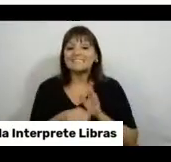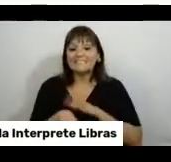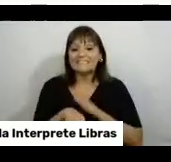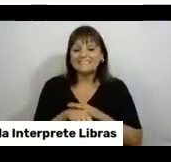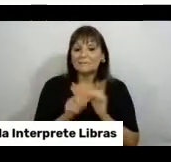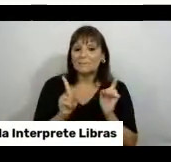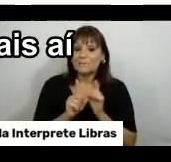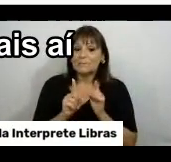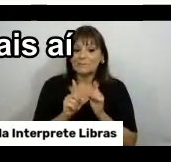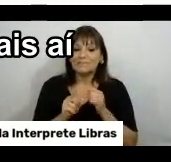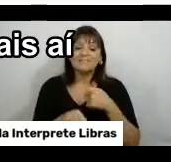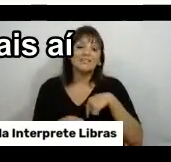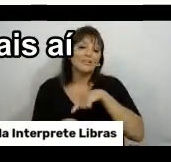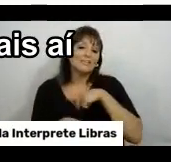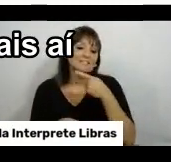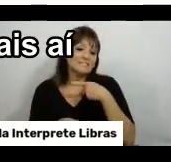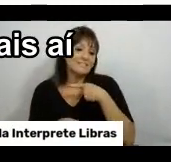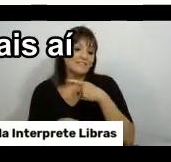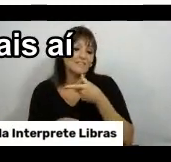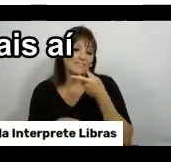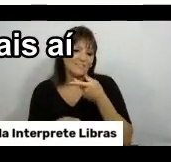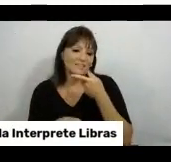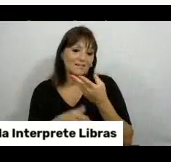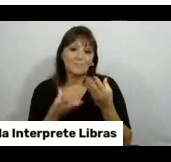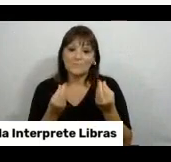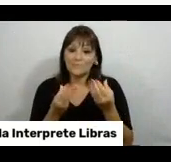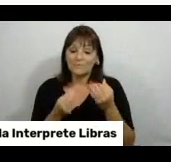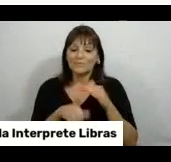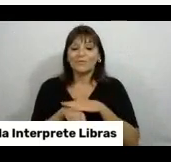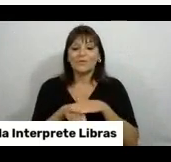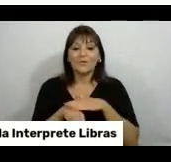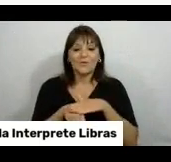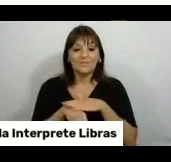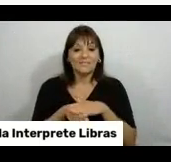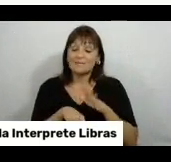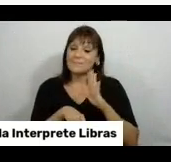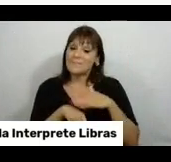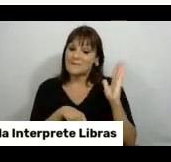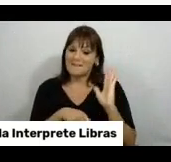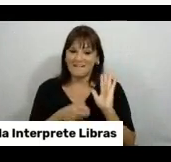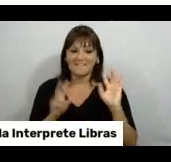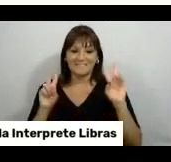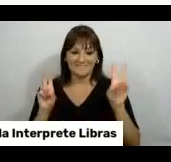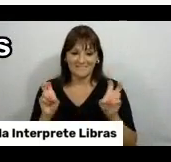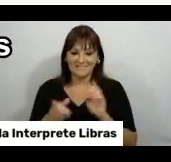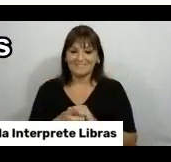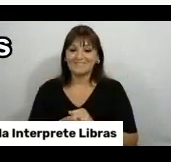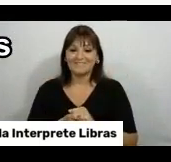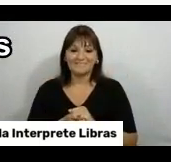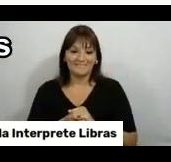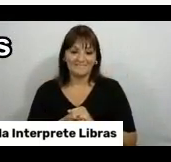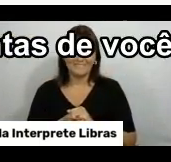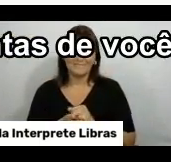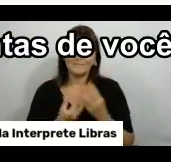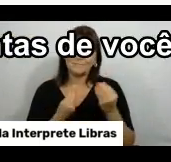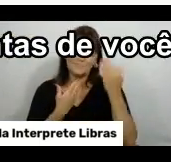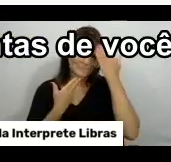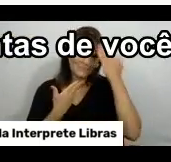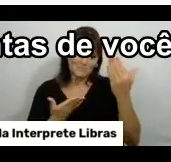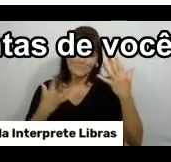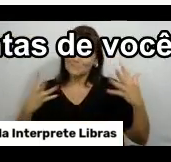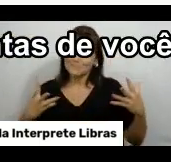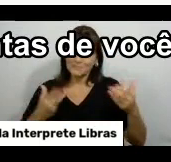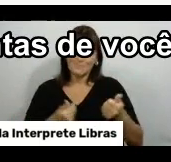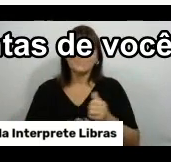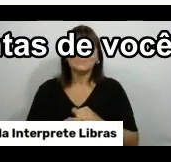a gente ama o tema, então vamos conversar mais aí. É isso, pessoal, muito obrigada a todos,